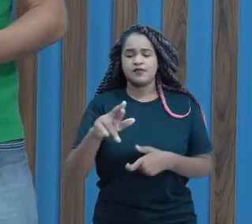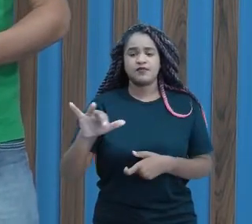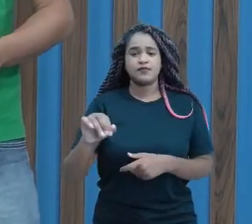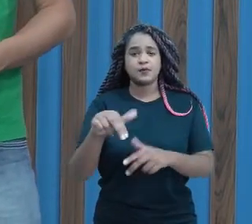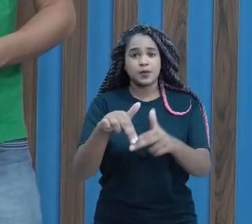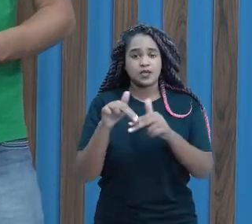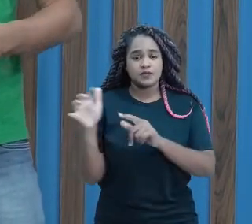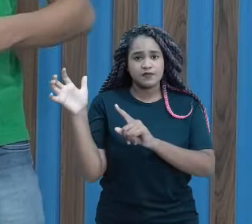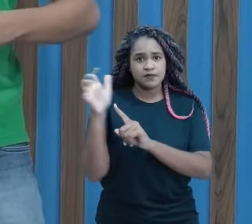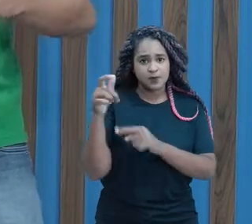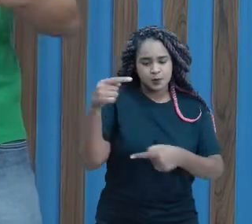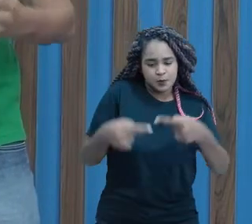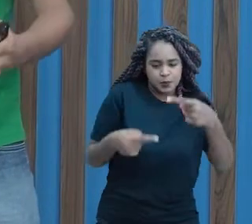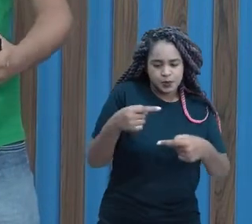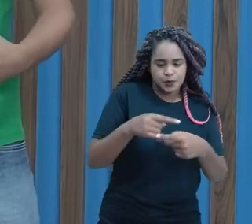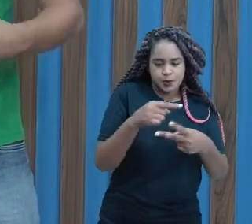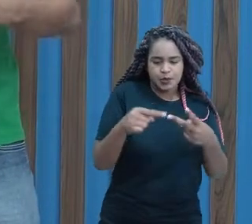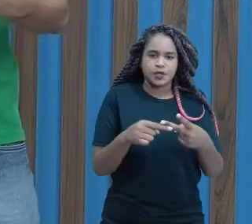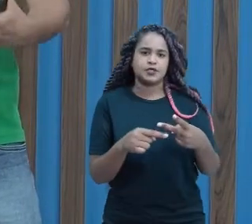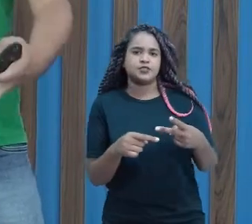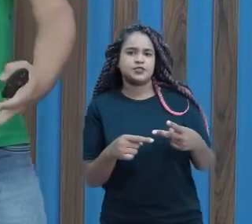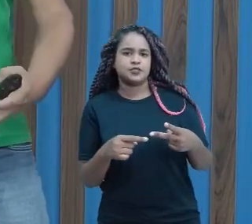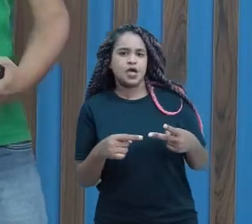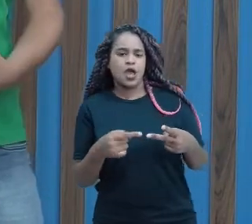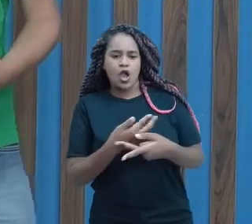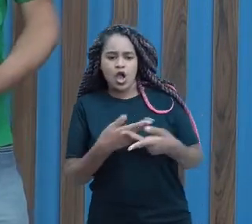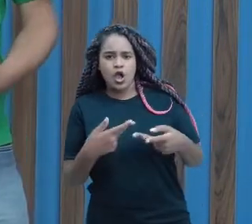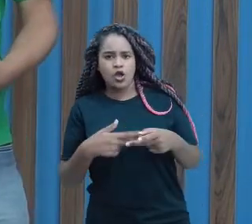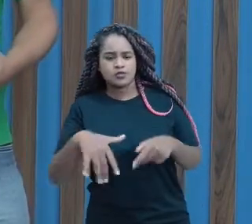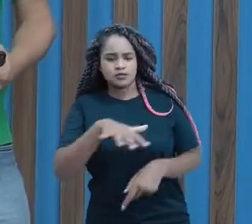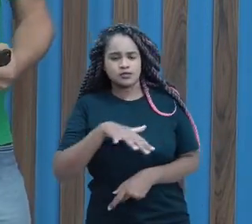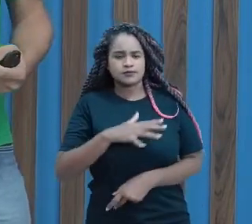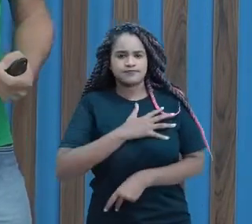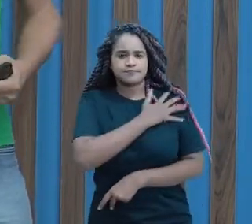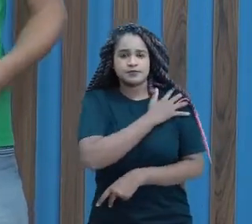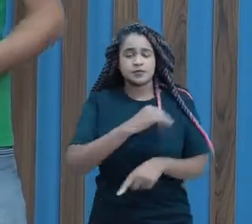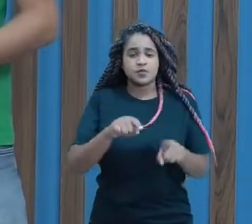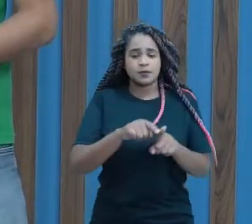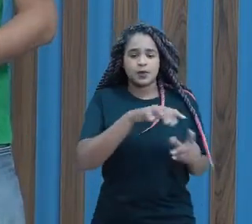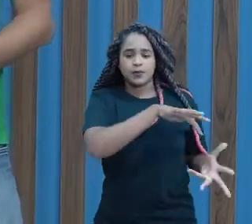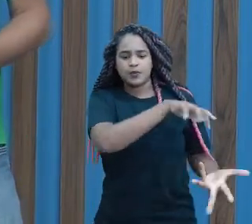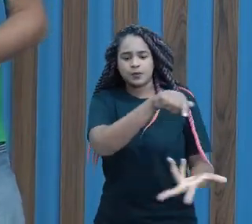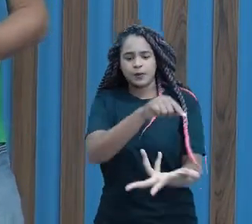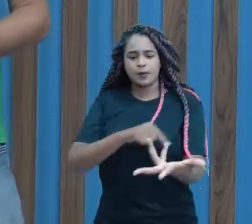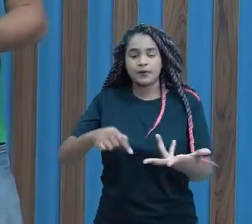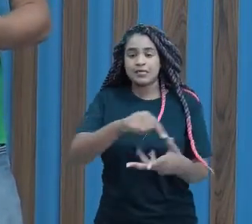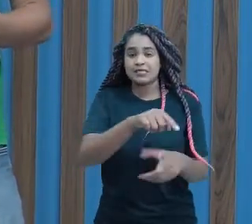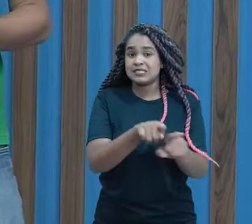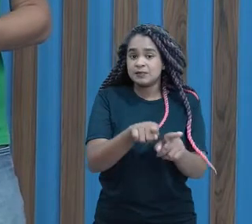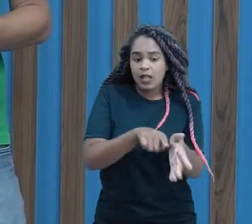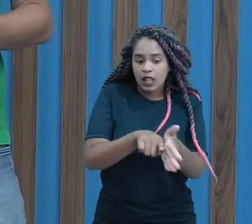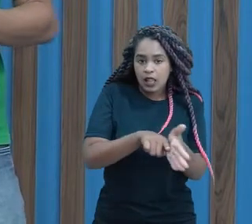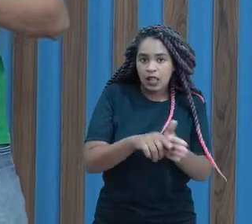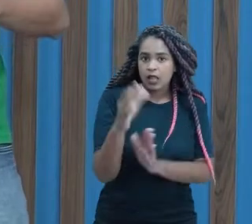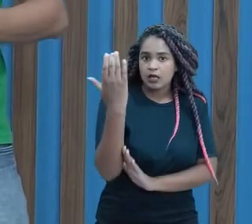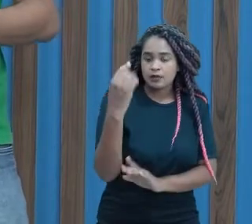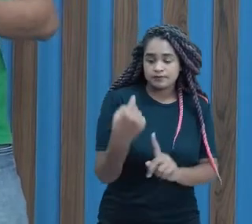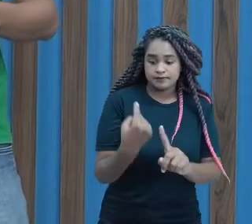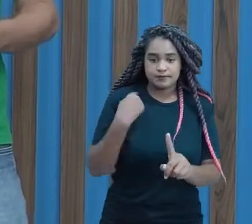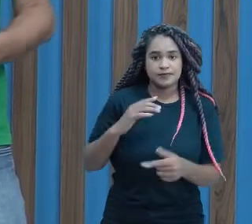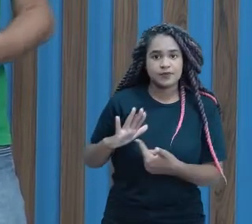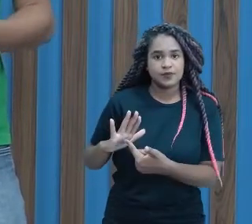disputas, as questões armamentistas, as tensões do mundo e até as descobertas científicas. Porque em outra aula eu mostrei para vocês o